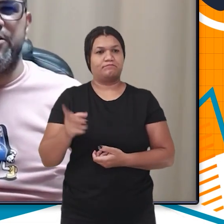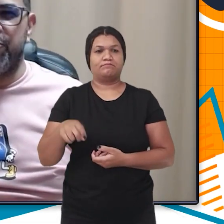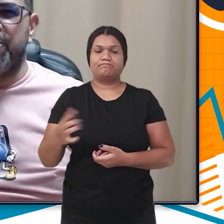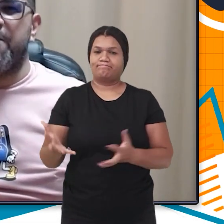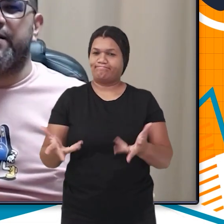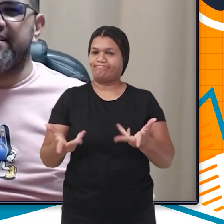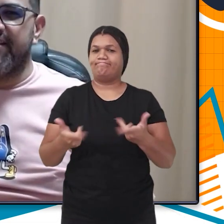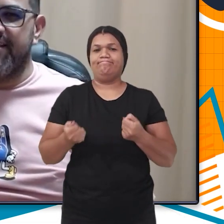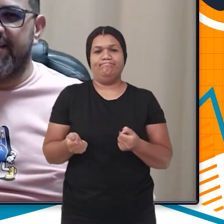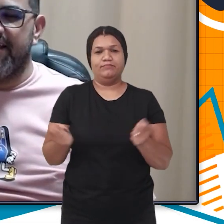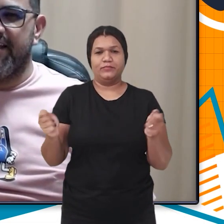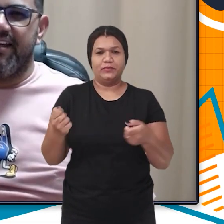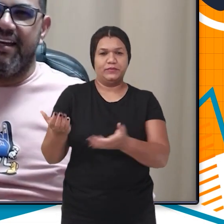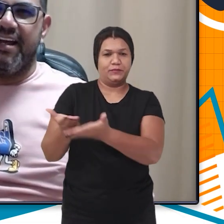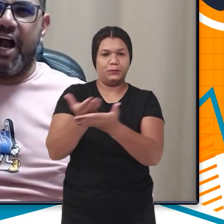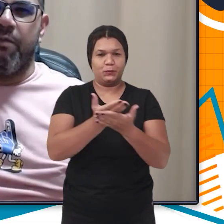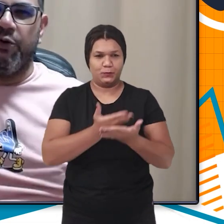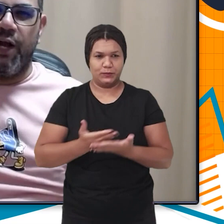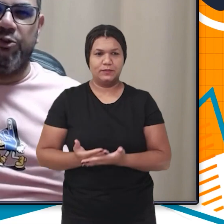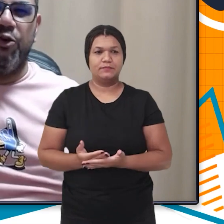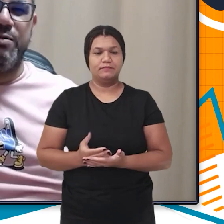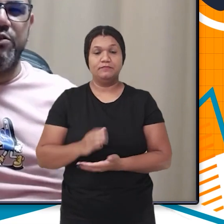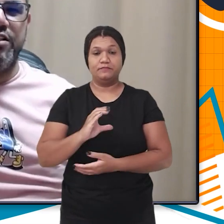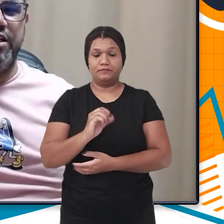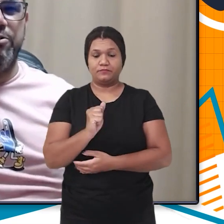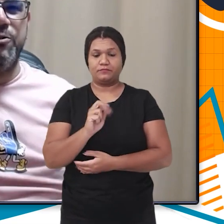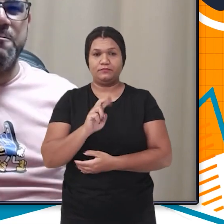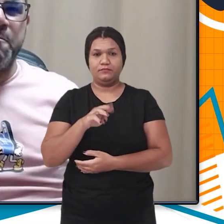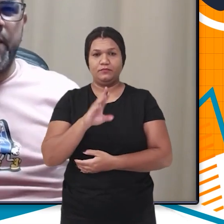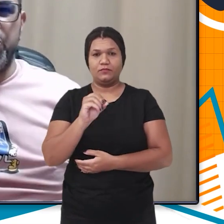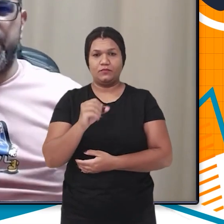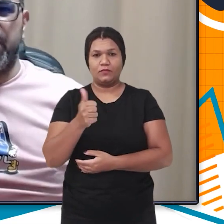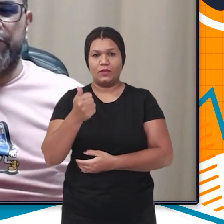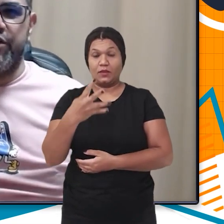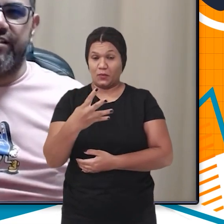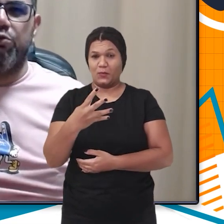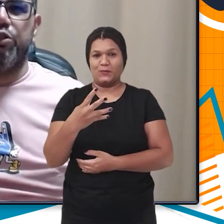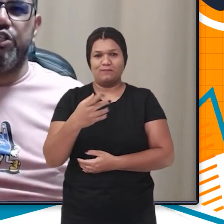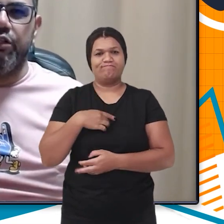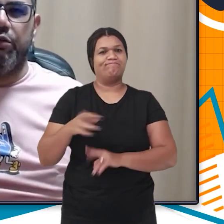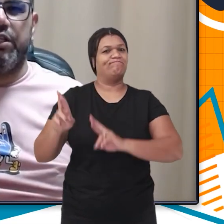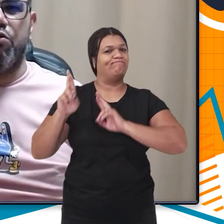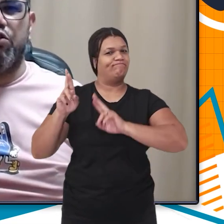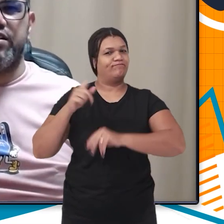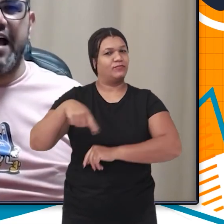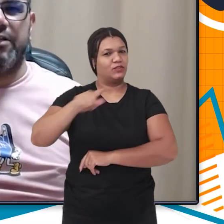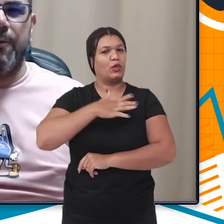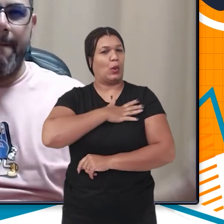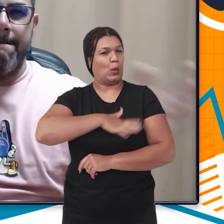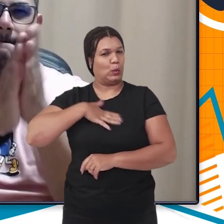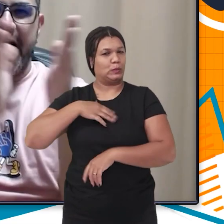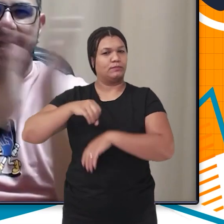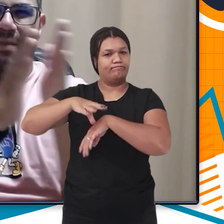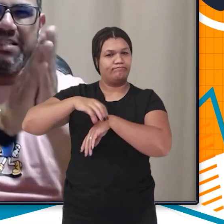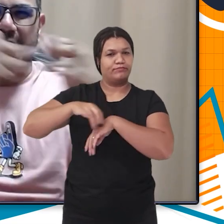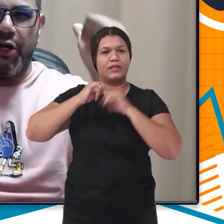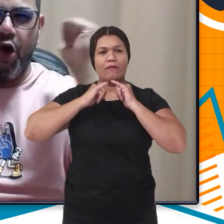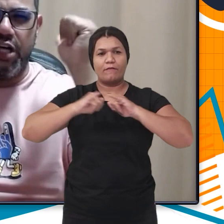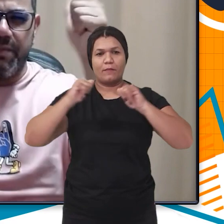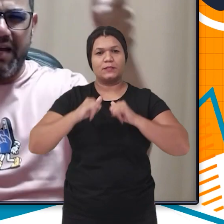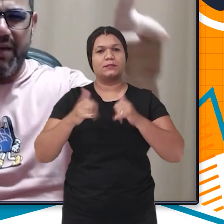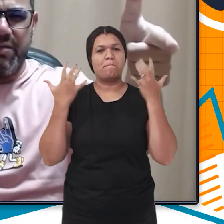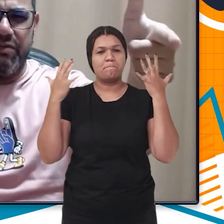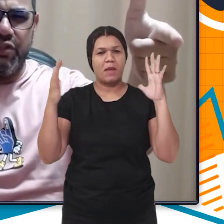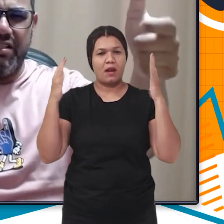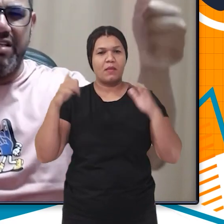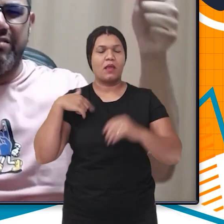maravilhosa para se estudar e para se entender. Carbono 14, meus queridos, eu espero que vocês tenham curtido, que tenham gostado. Parabéns para